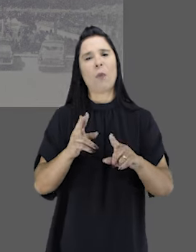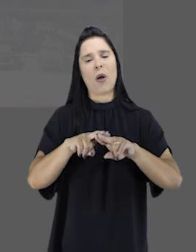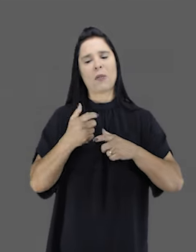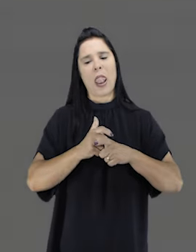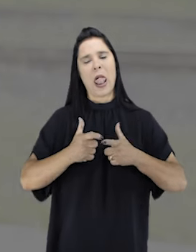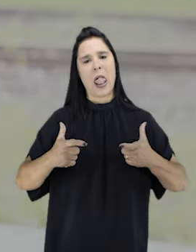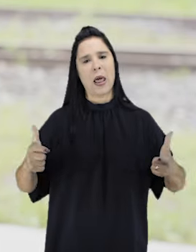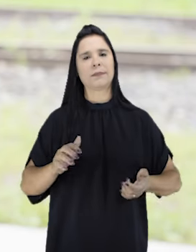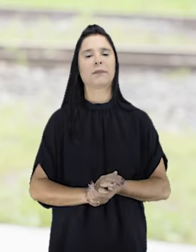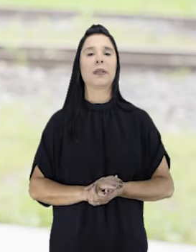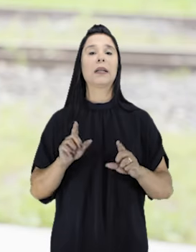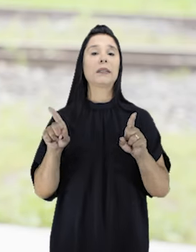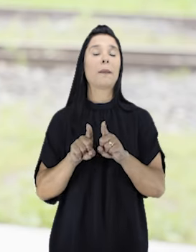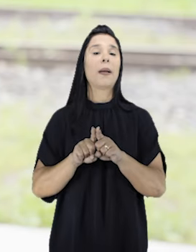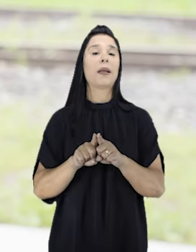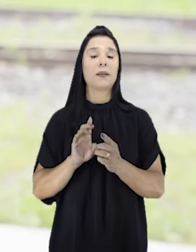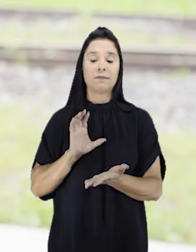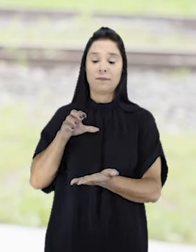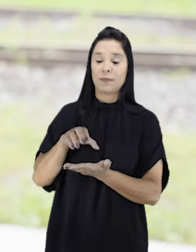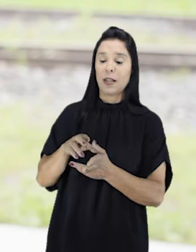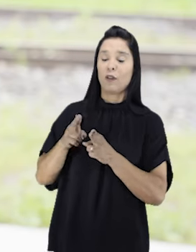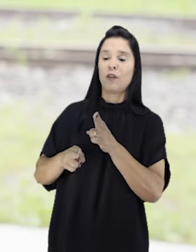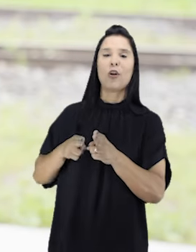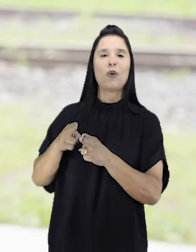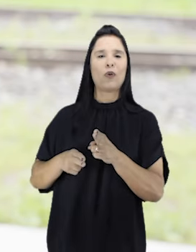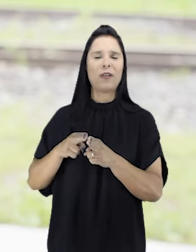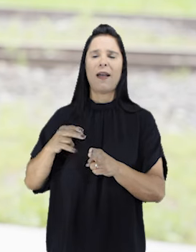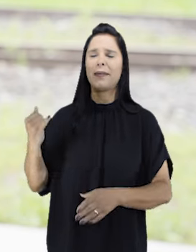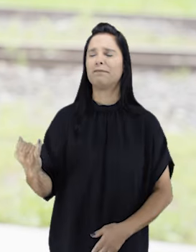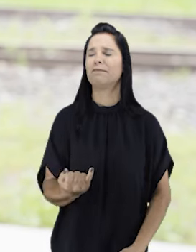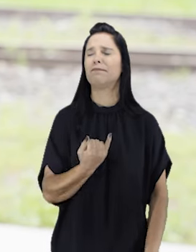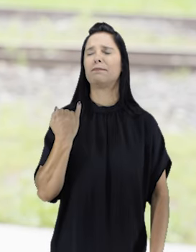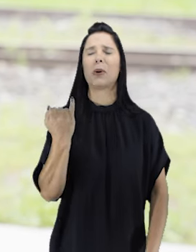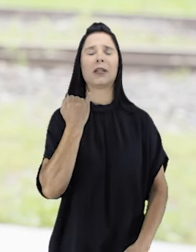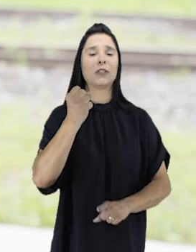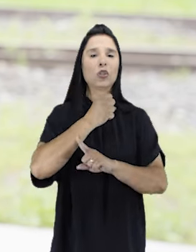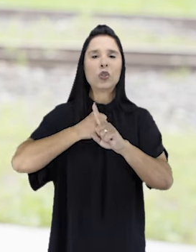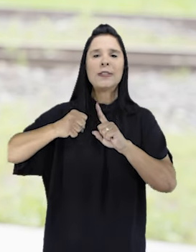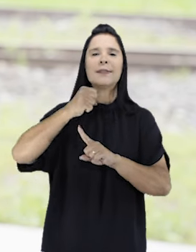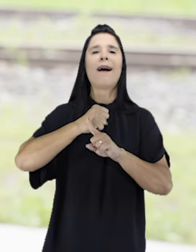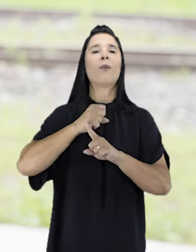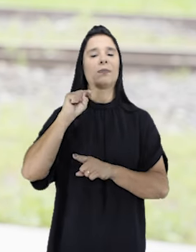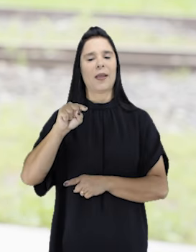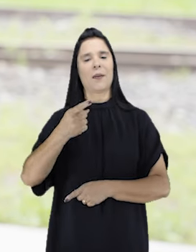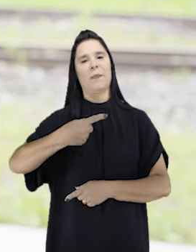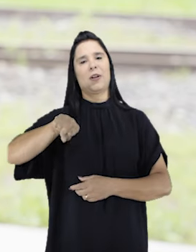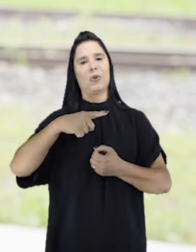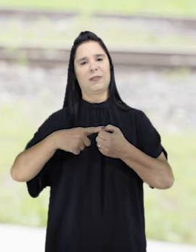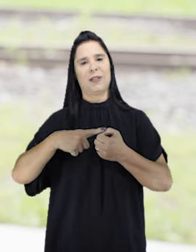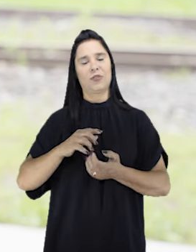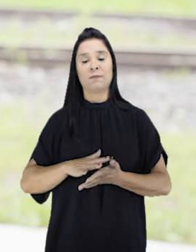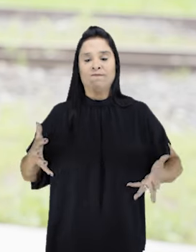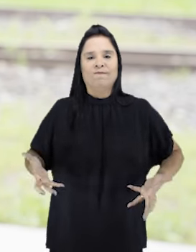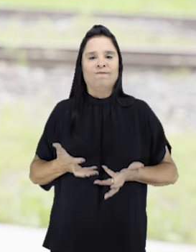com o crescimento. A chegada da ferrovia é inegável a importância social dela aqui para a